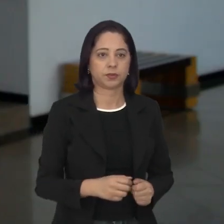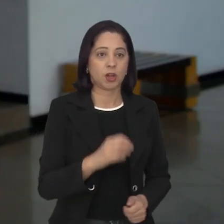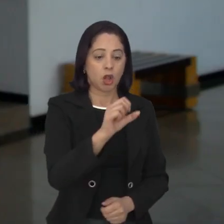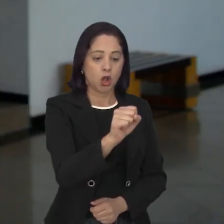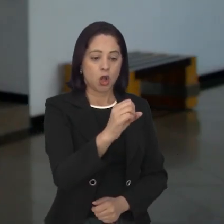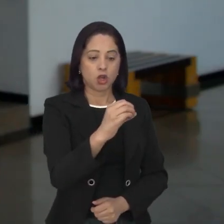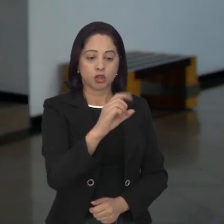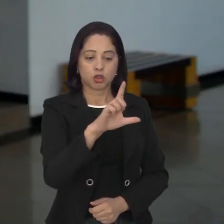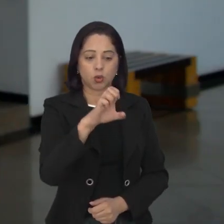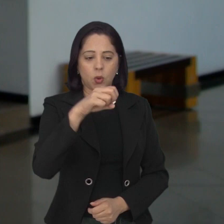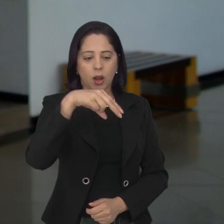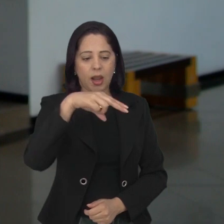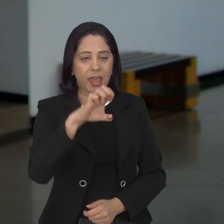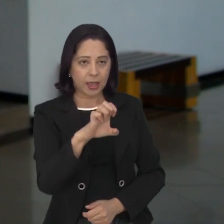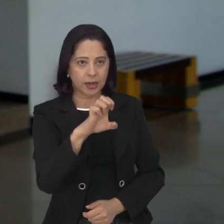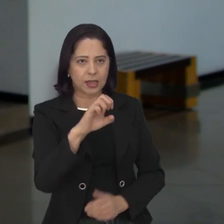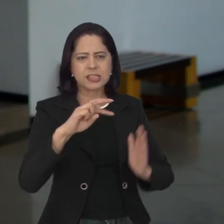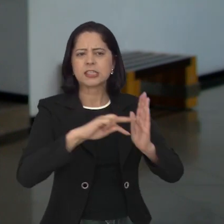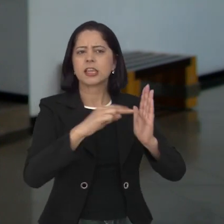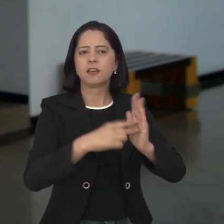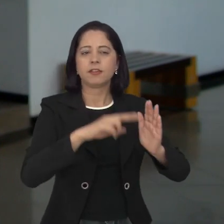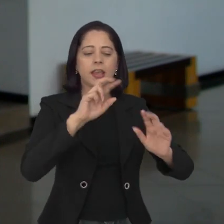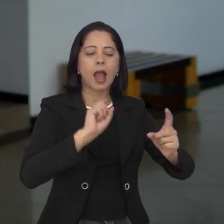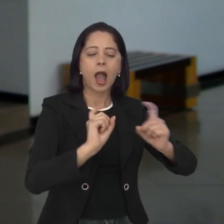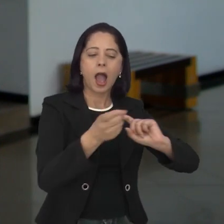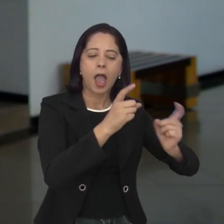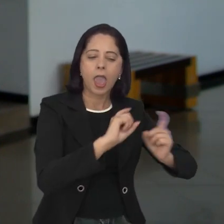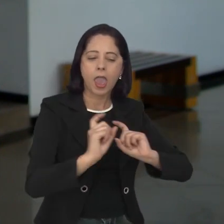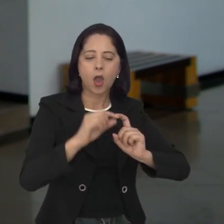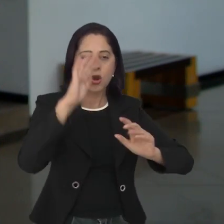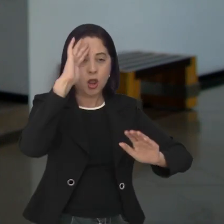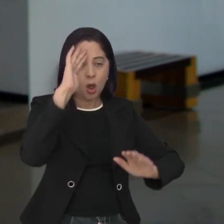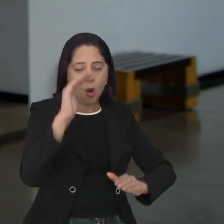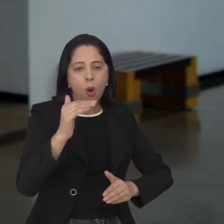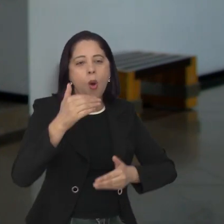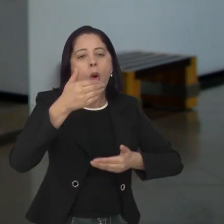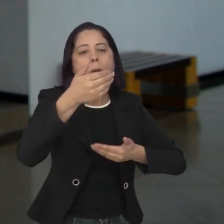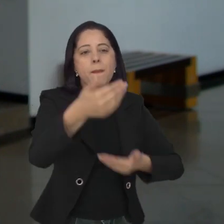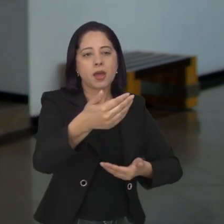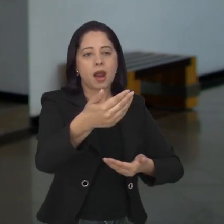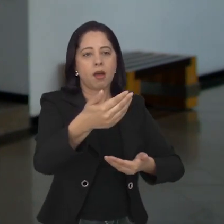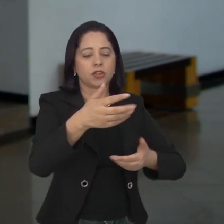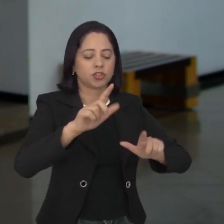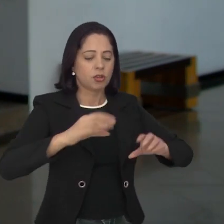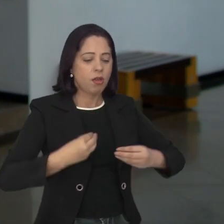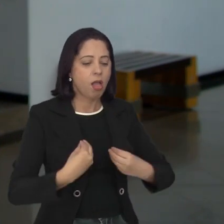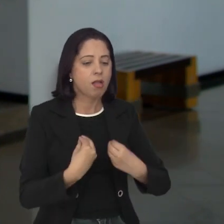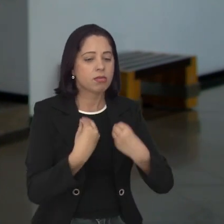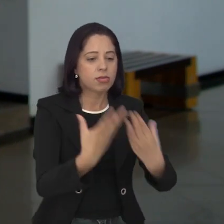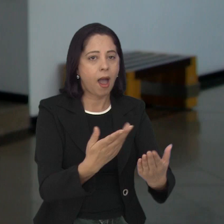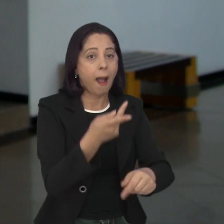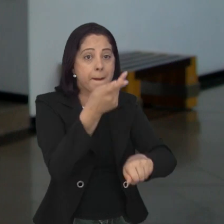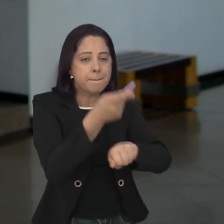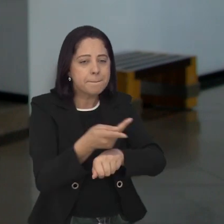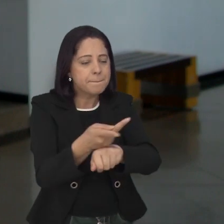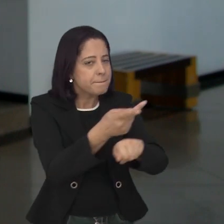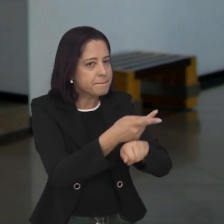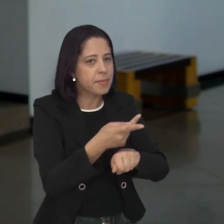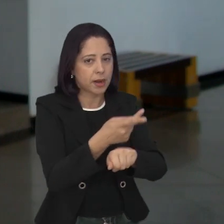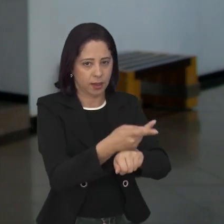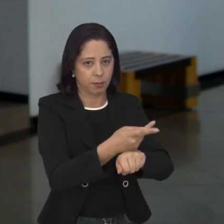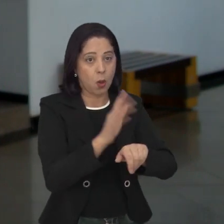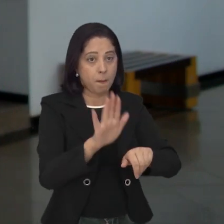soline é uma sessão né da da câmara que serve para para outorga de honrarias que são